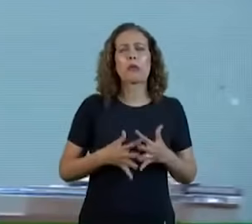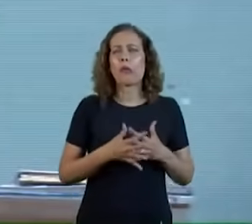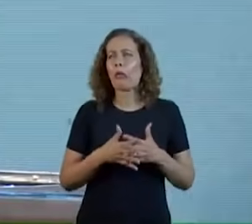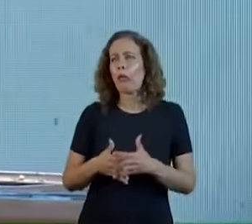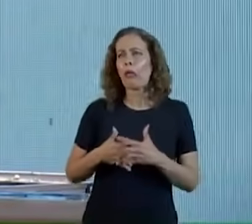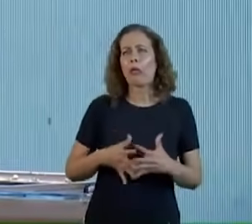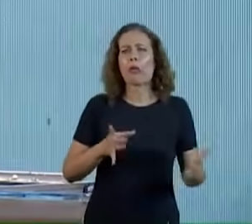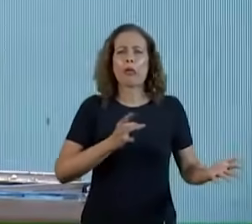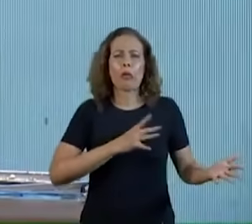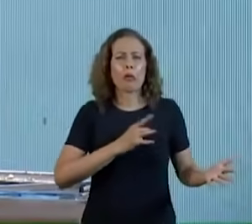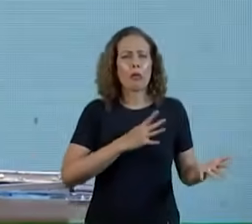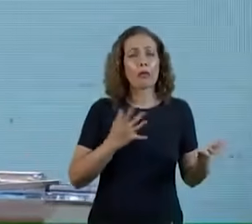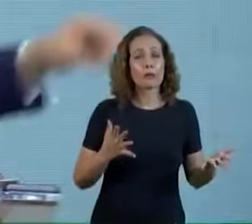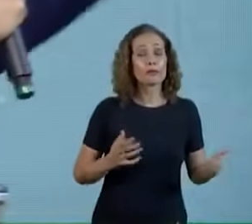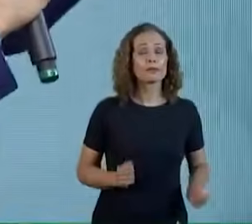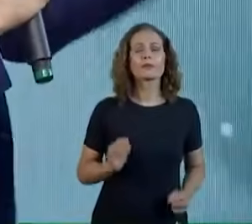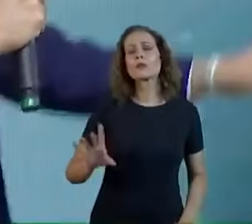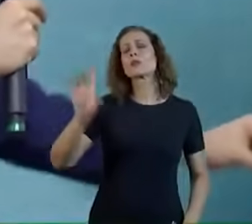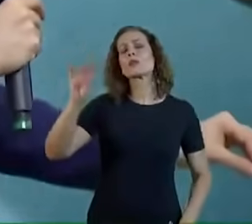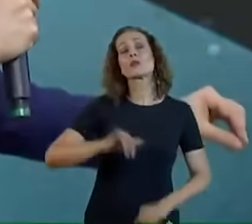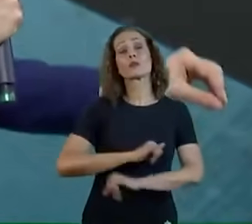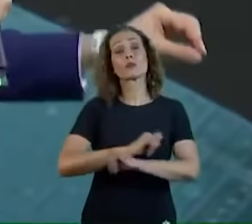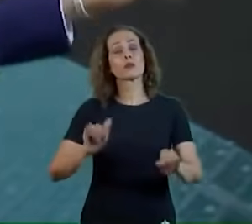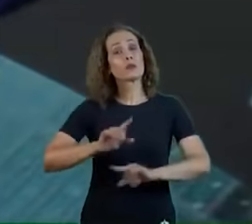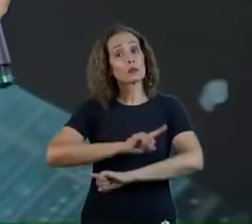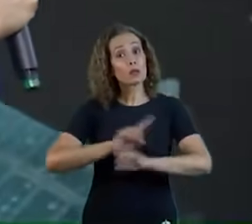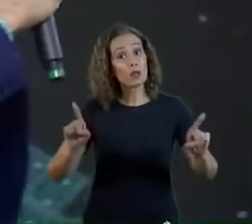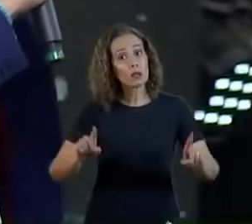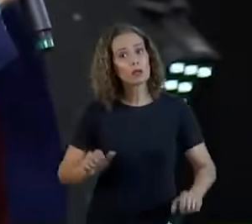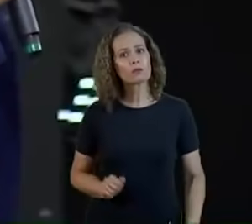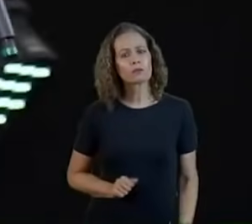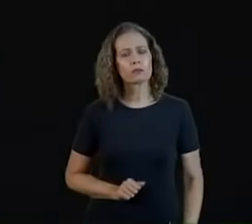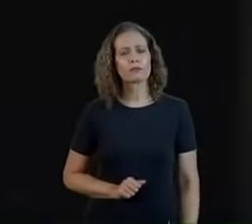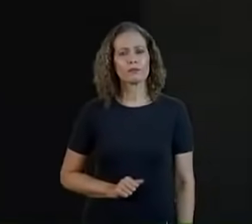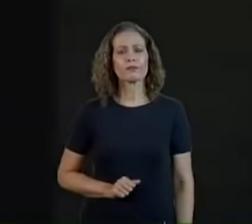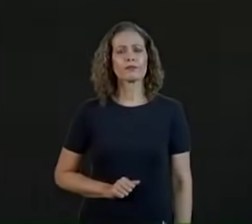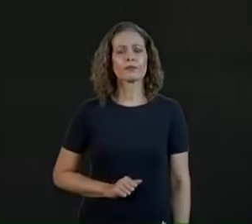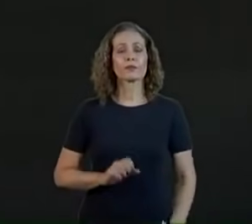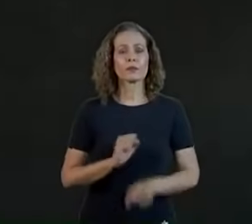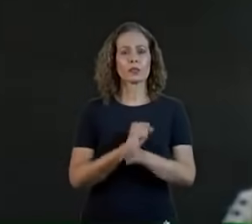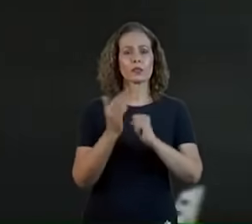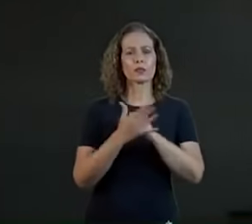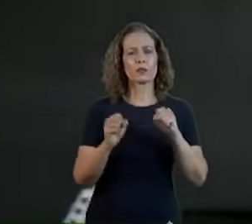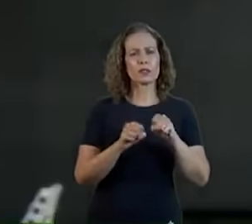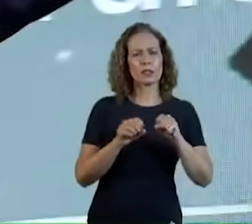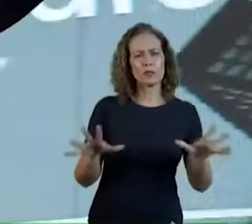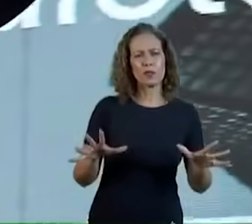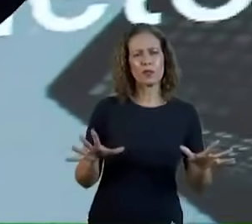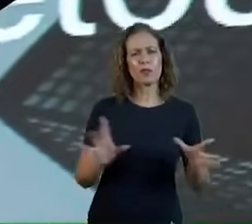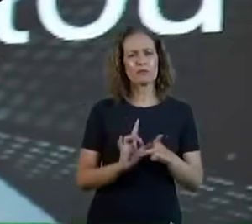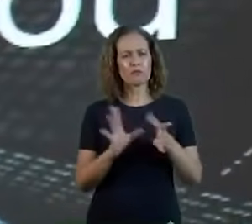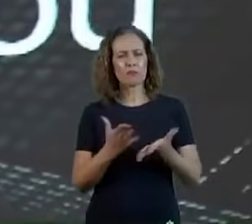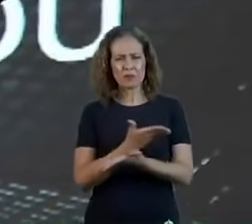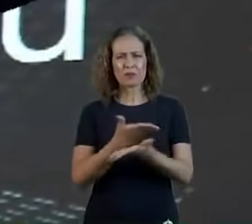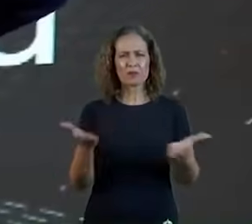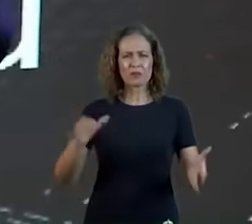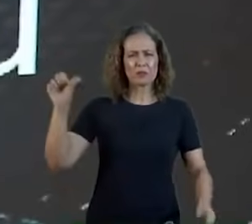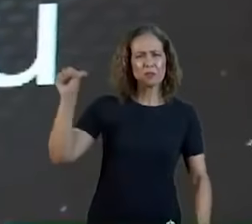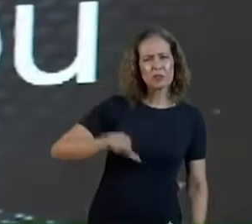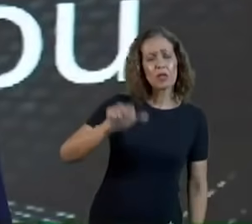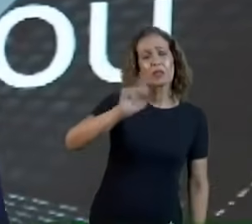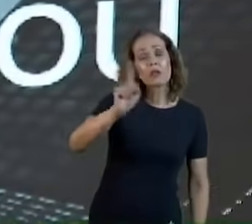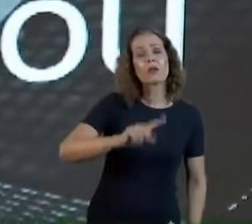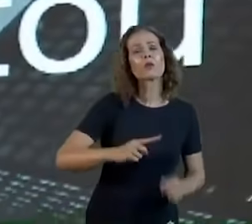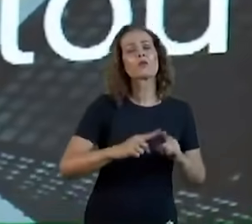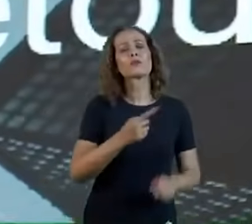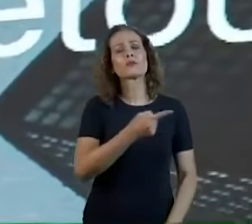medo. E Deus está dizendo, não, eu não permiti essa pandemia para você piorar, filho. Eu permiti essa pandemia para você chegar mais perto